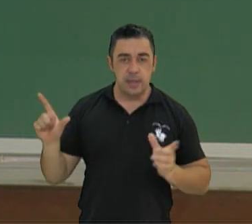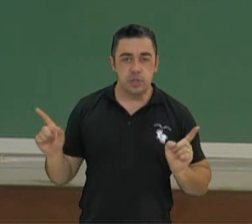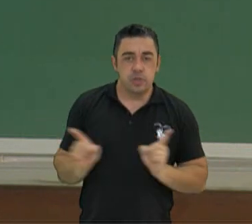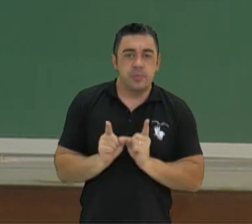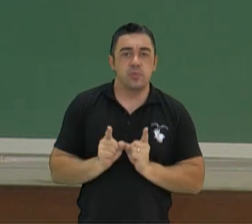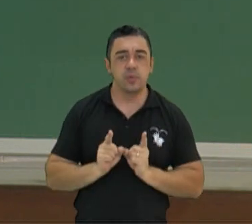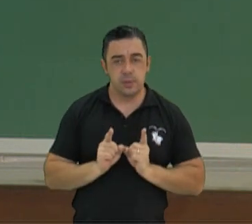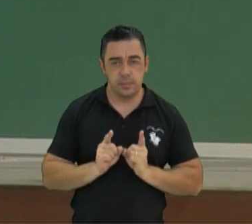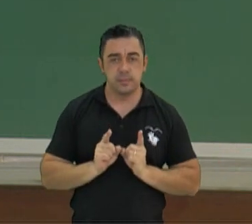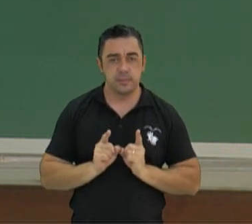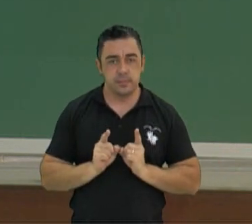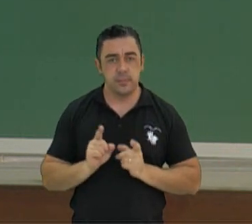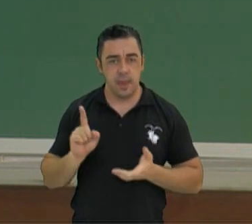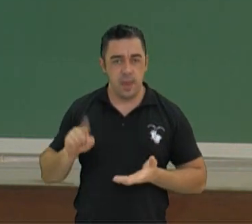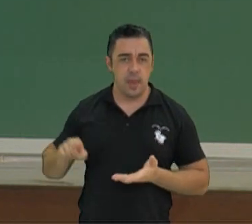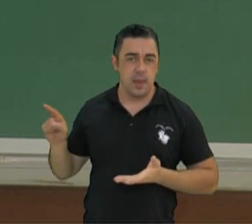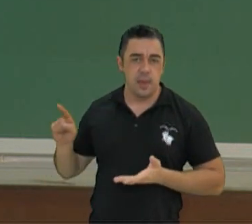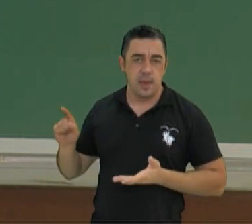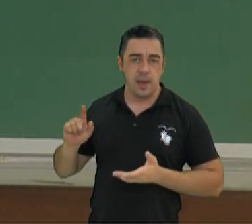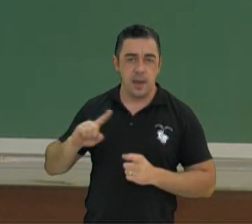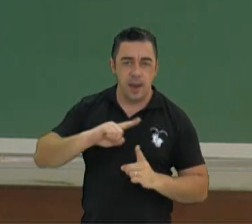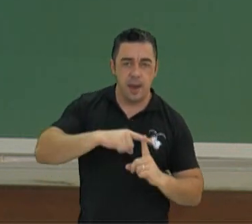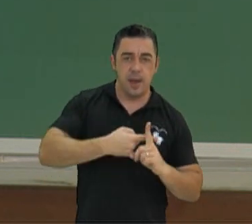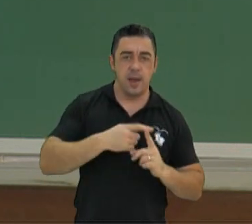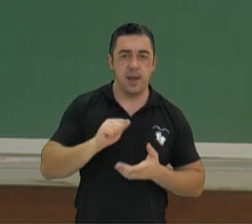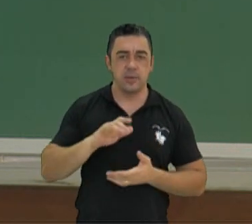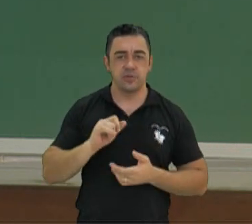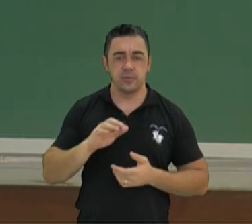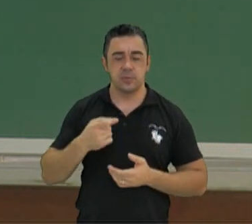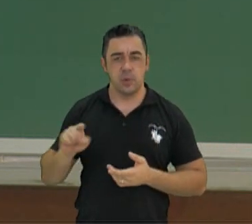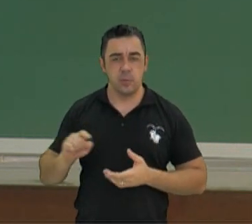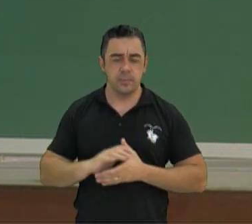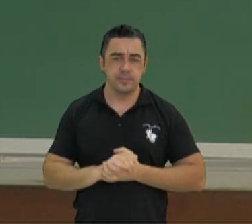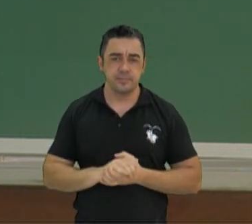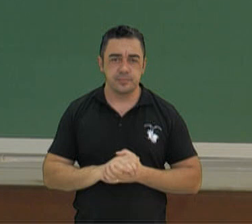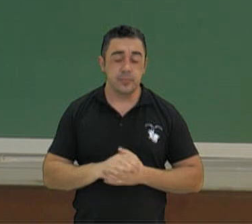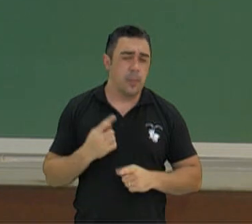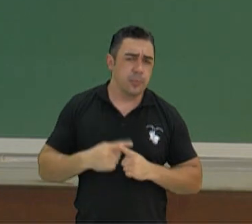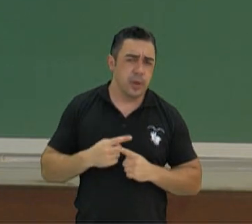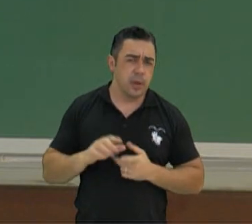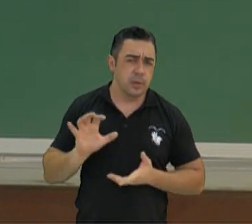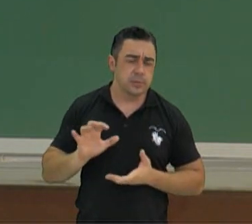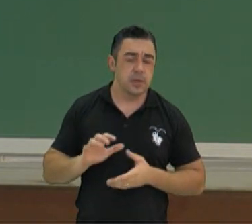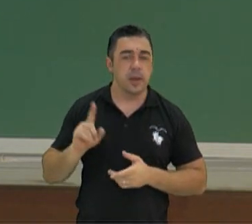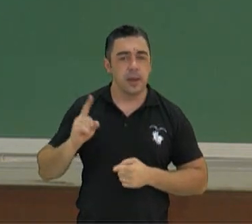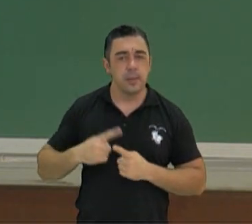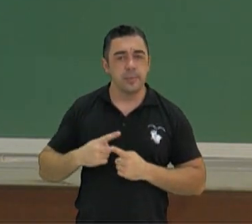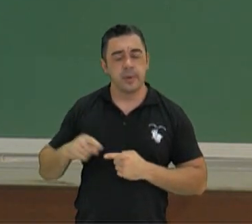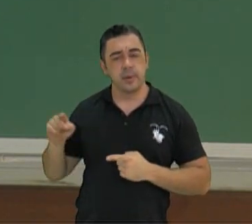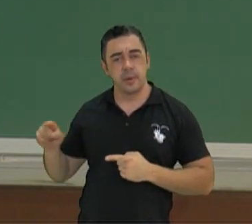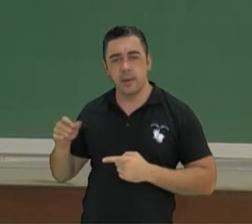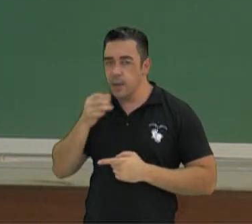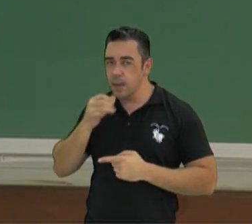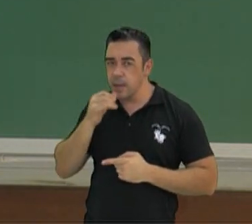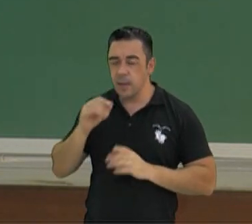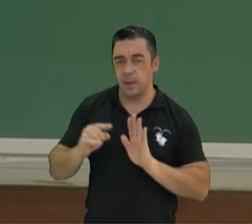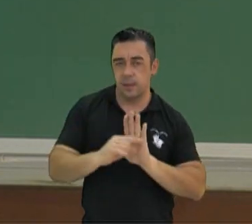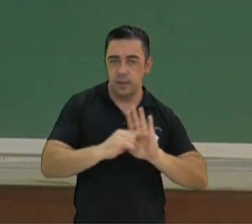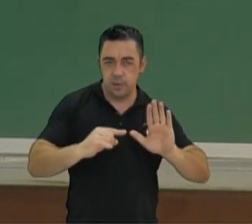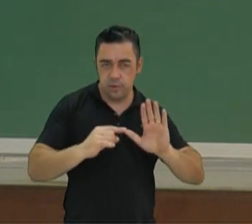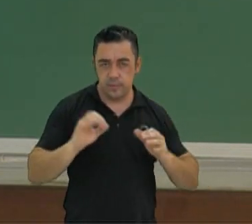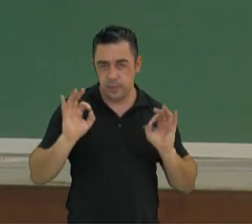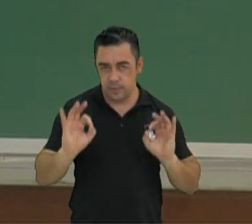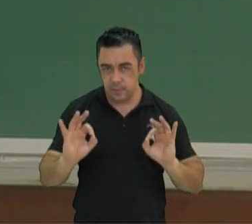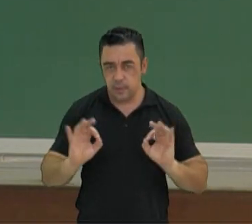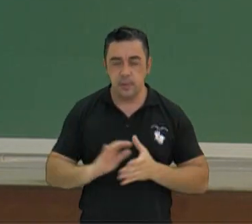diminui. Então ela é conhecida como reação de adição. Por que isso, professor? Por causa da nossa amiga eletronegatividade.